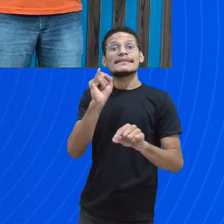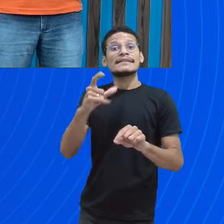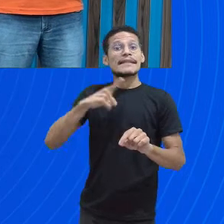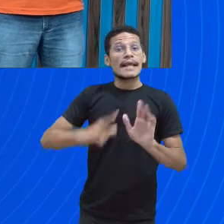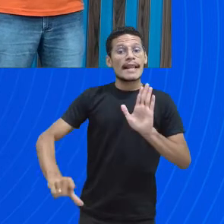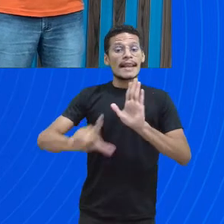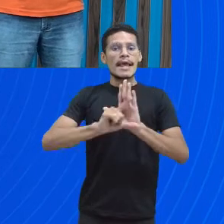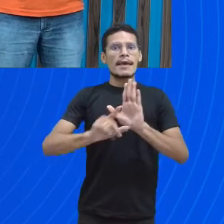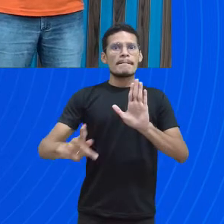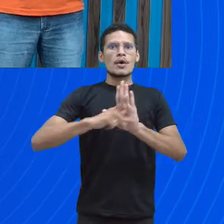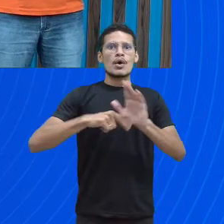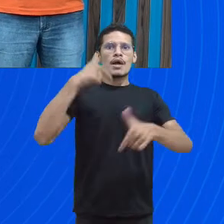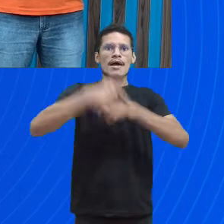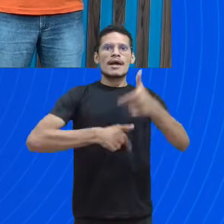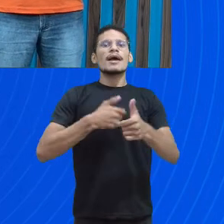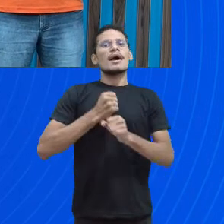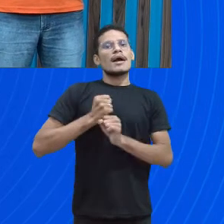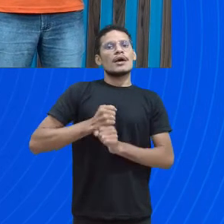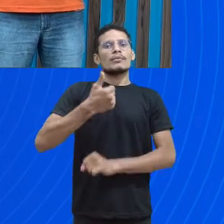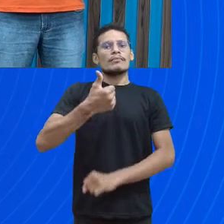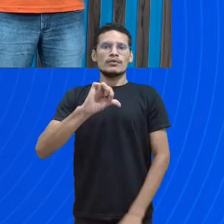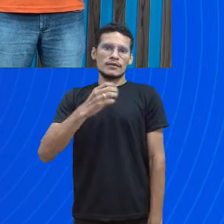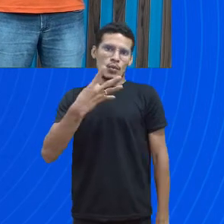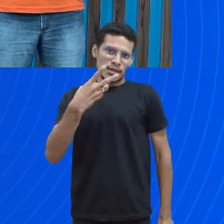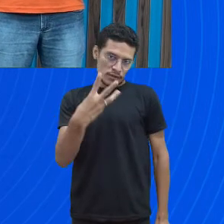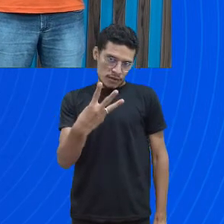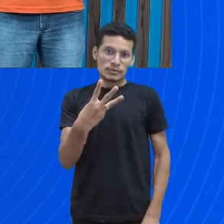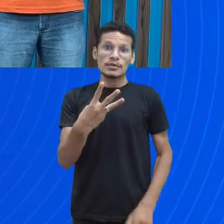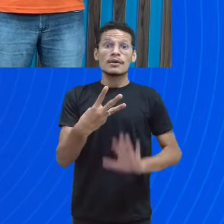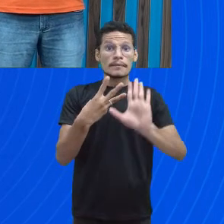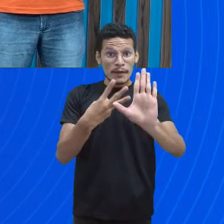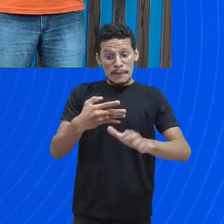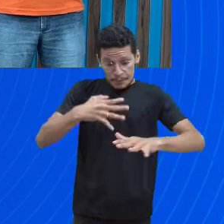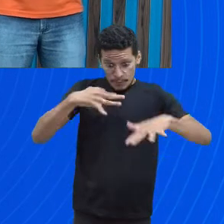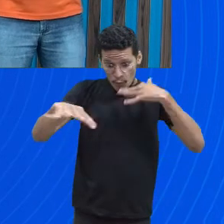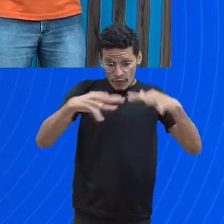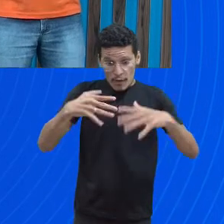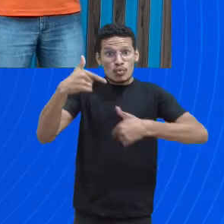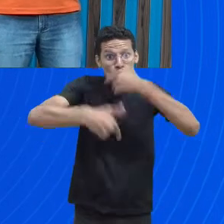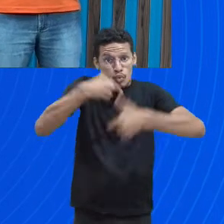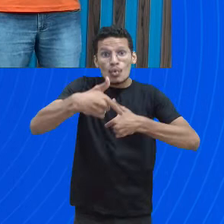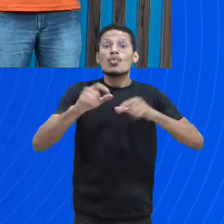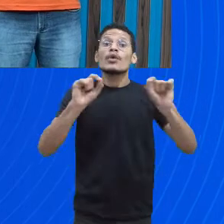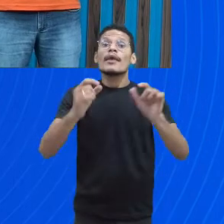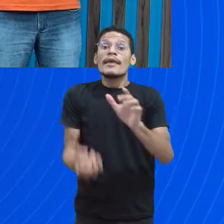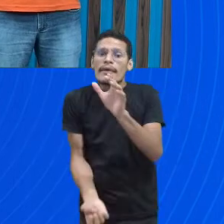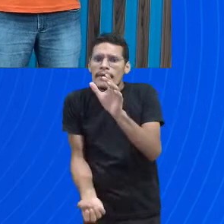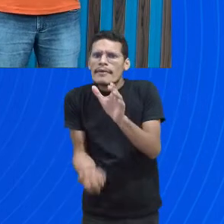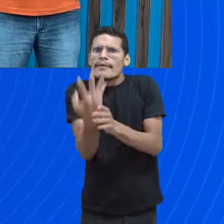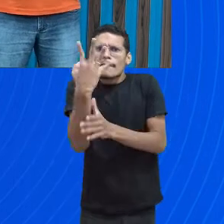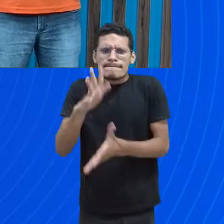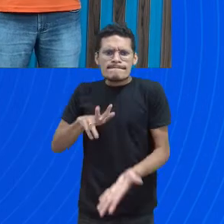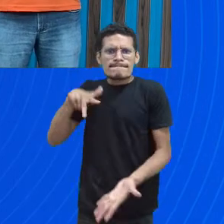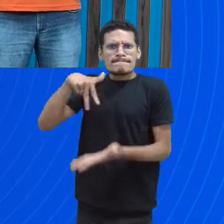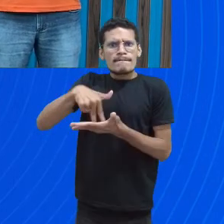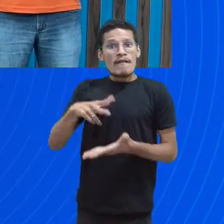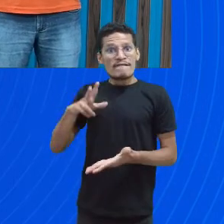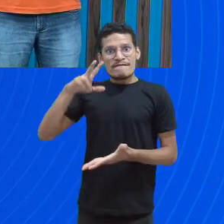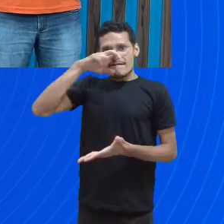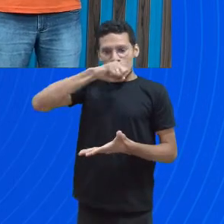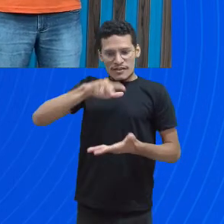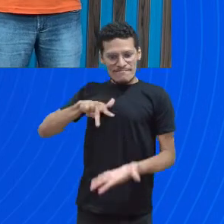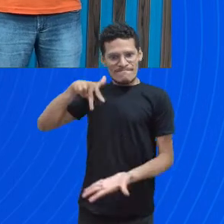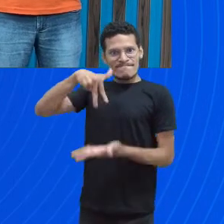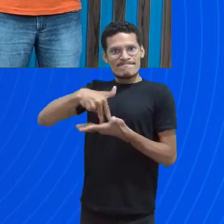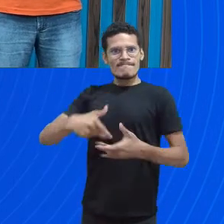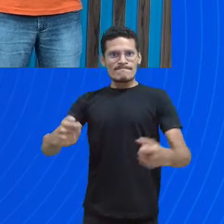leis trabalhistas de 1943. Então, esse movimento operário, ele vai surgir, ele vai ganhar força, ou ele ganhou força, né?